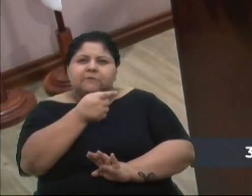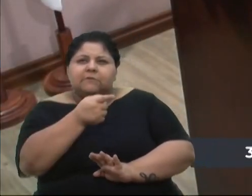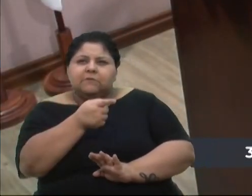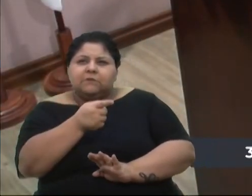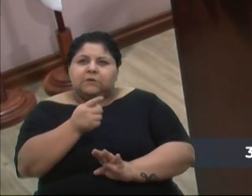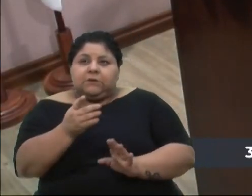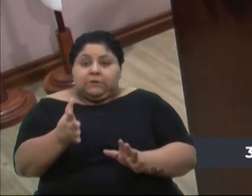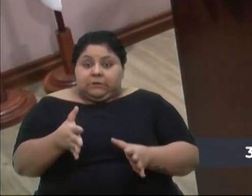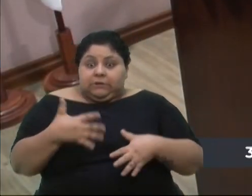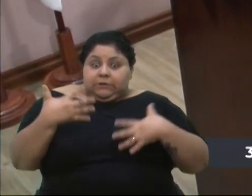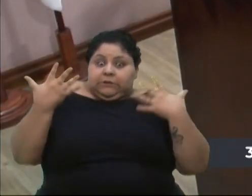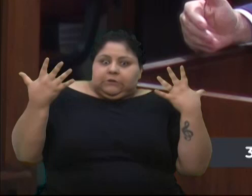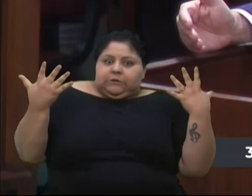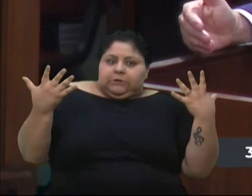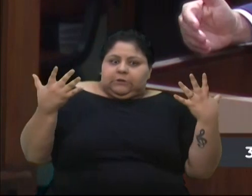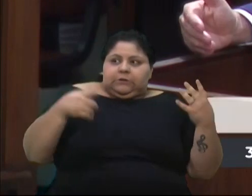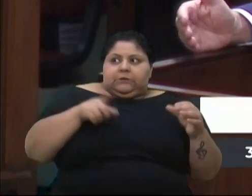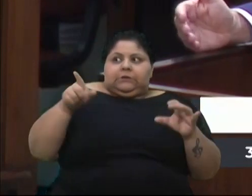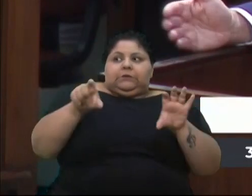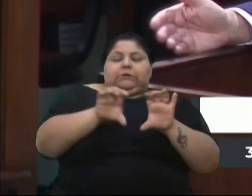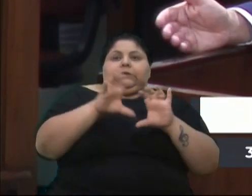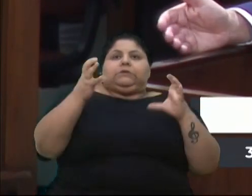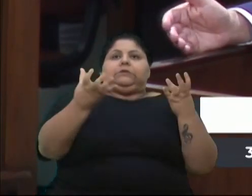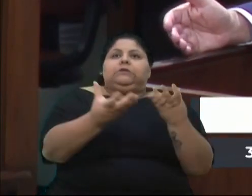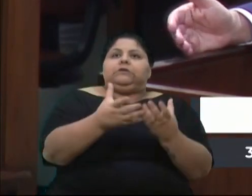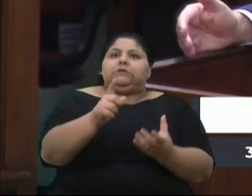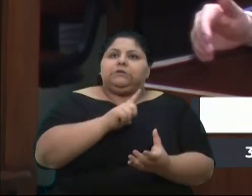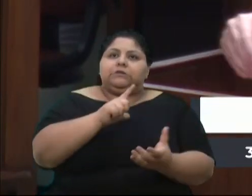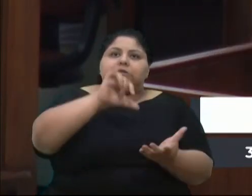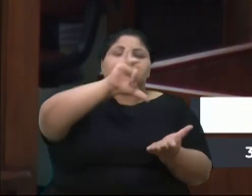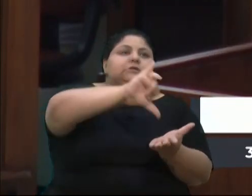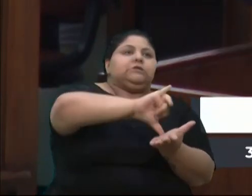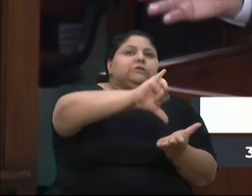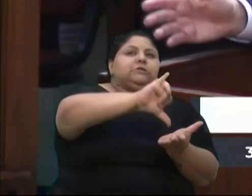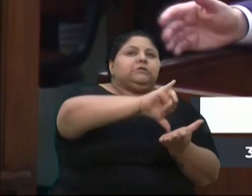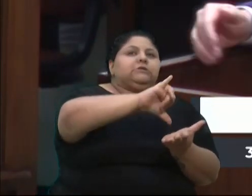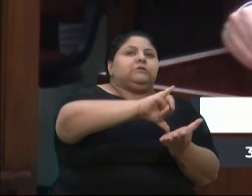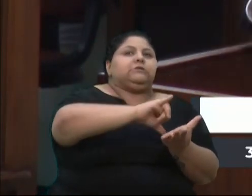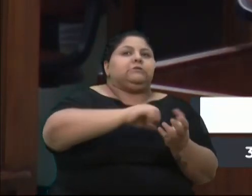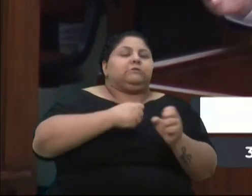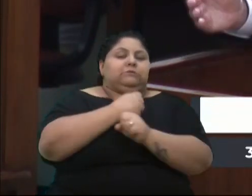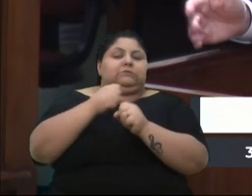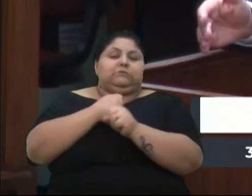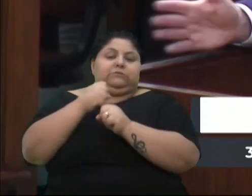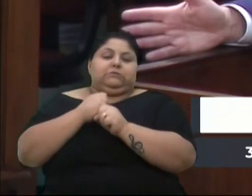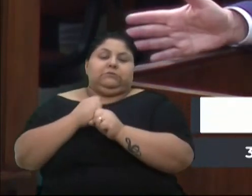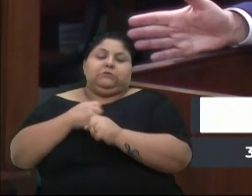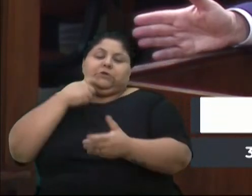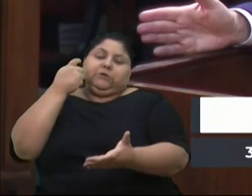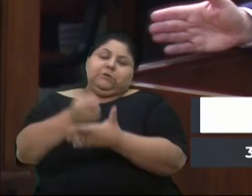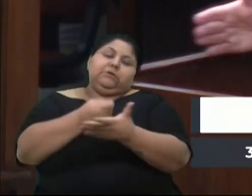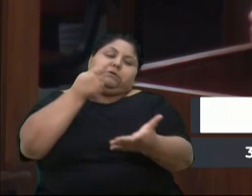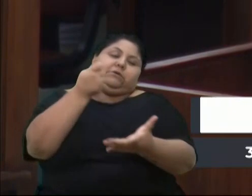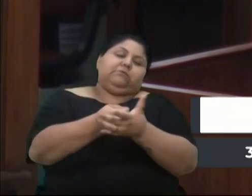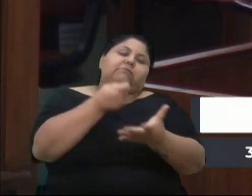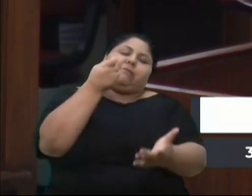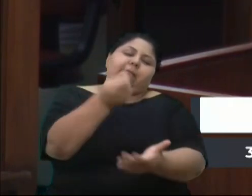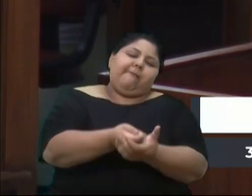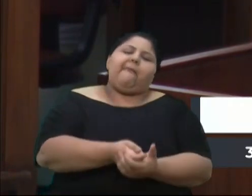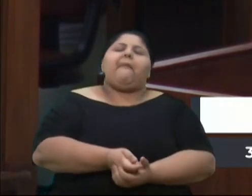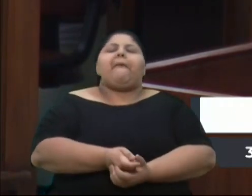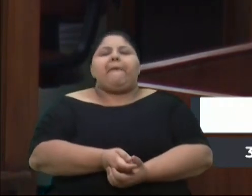comunidades, tendo o seu centro comunitário, que há anos estavam lutando, que conseguiam fazer daqui a pouco, né,